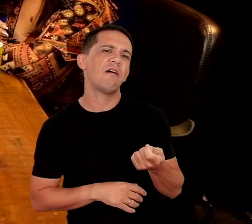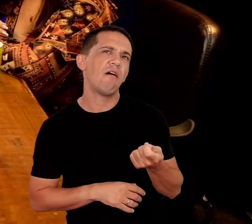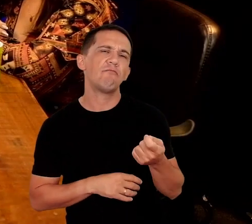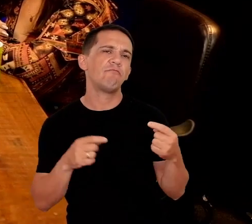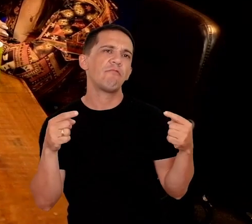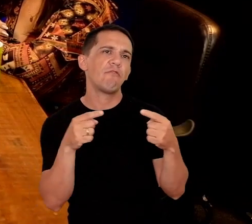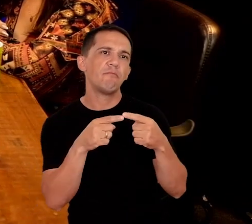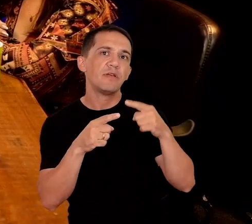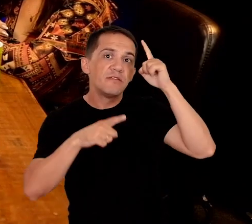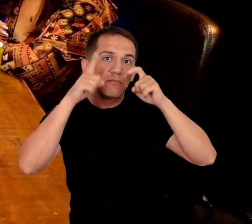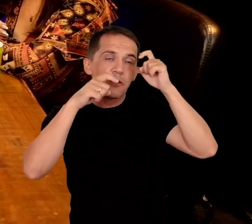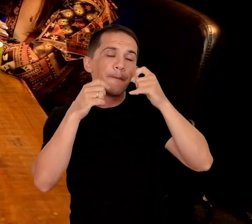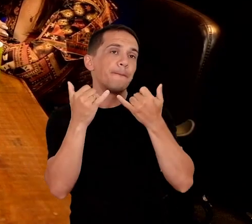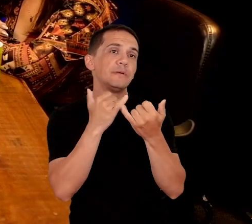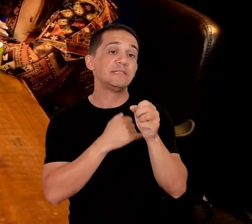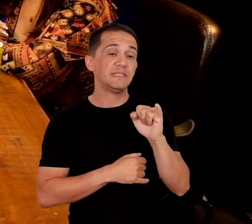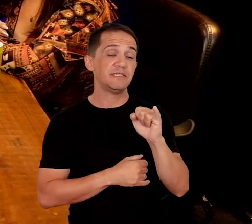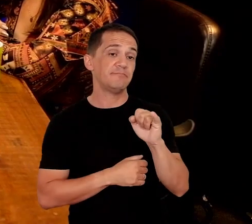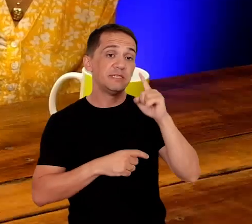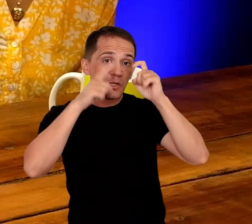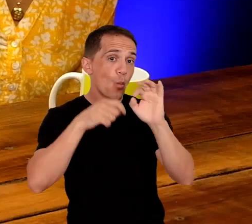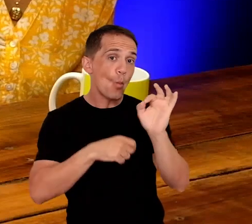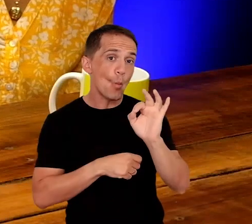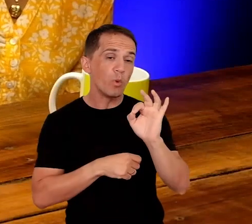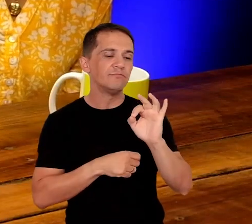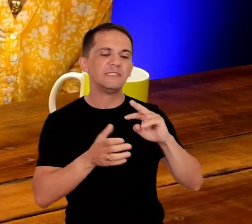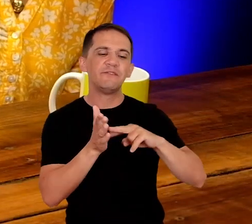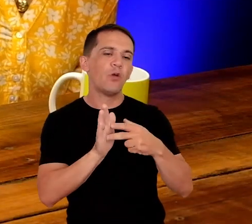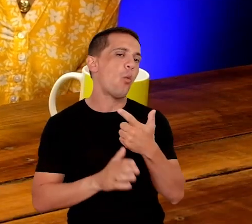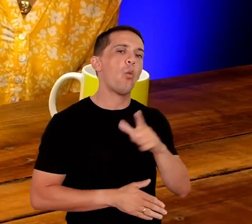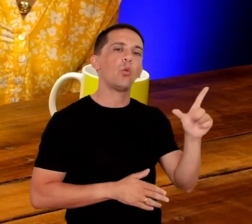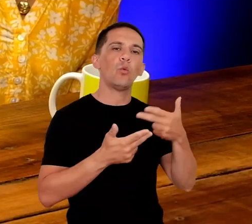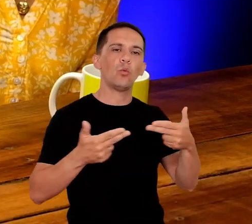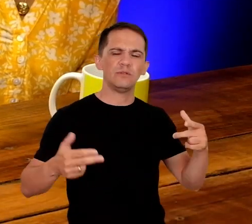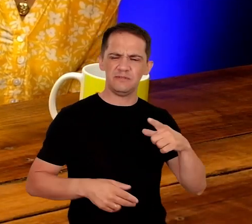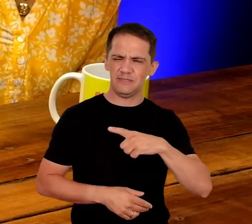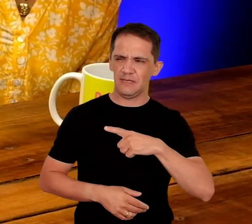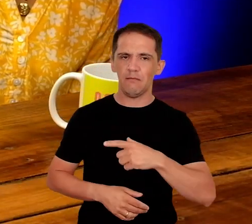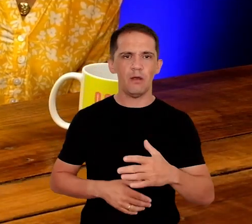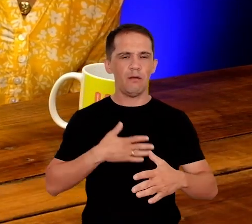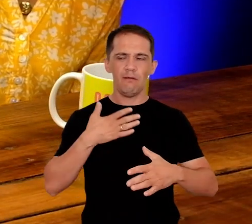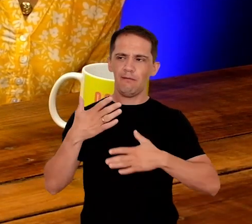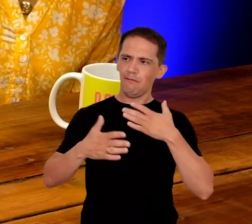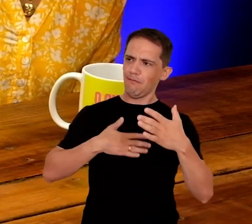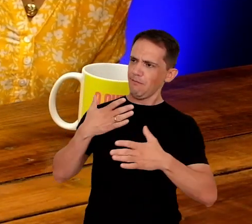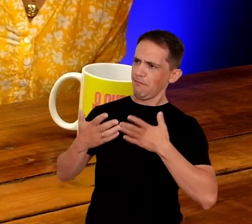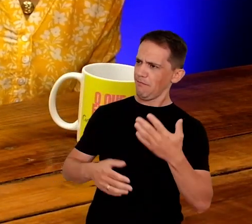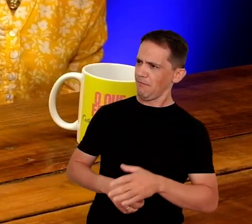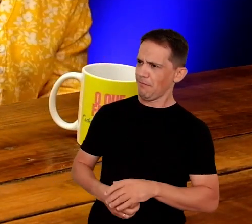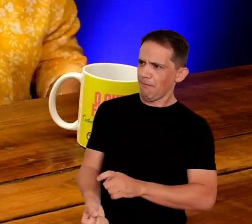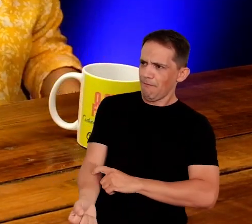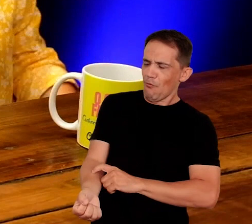sinal que se tu Não mudar sei muito disso. um sinal que tem 2 significados dependendo da expressão? Isso é legal. Bah, mas tu me pegou. Peguei de